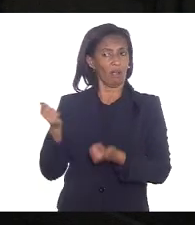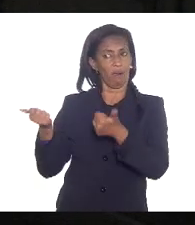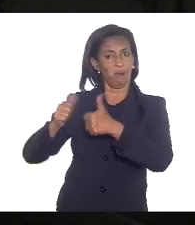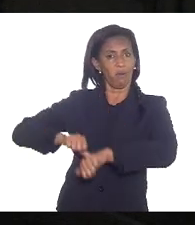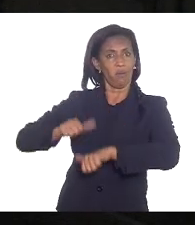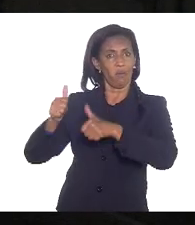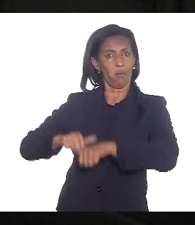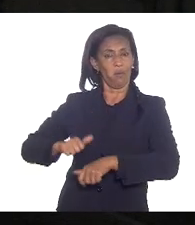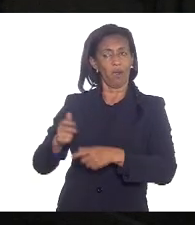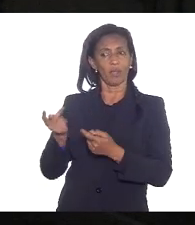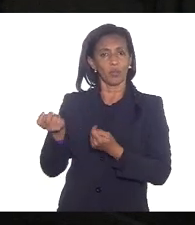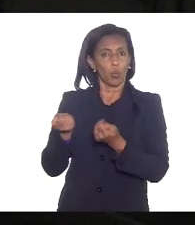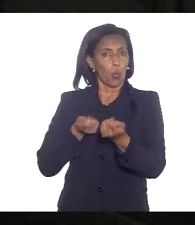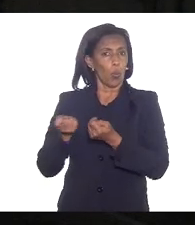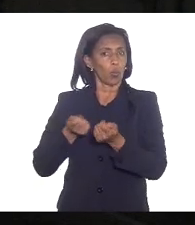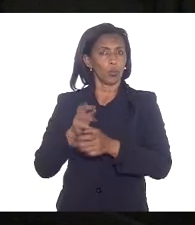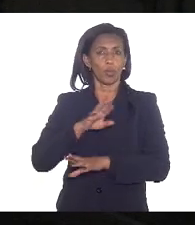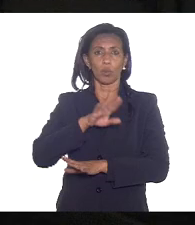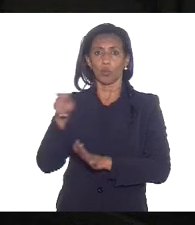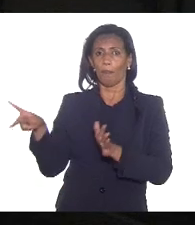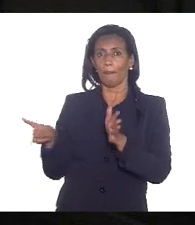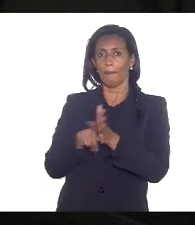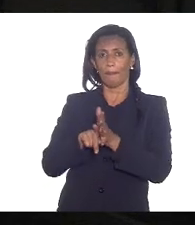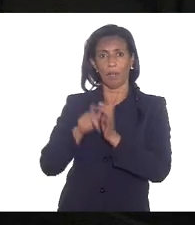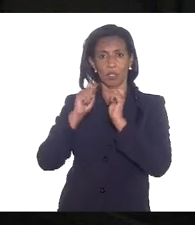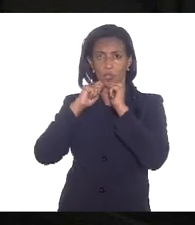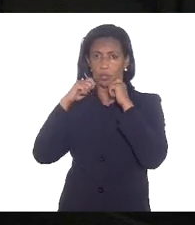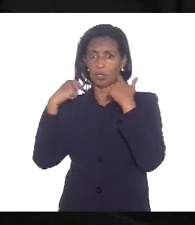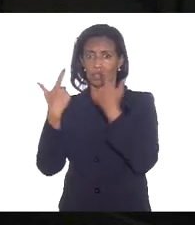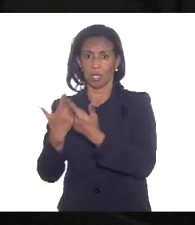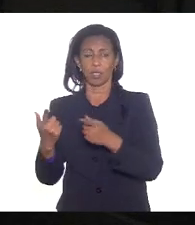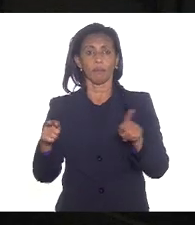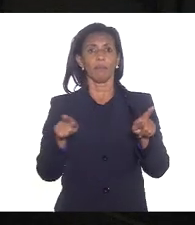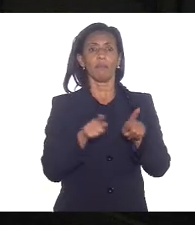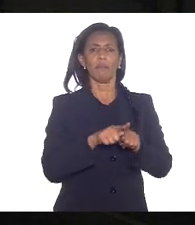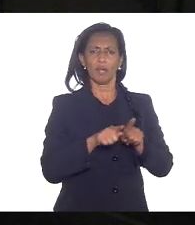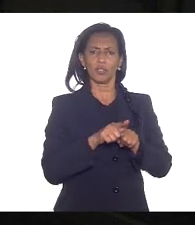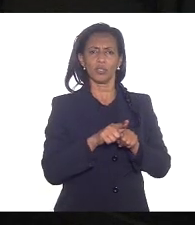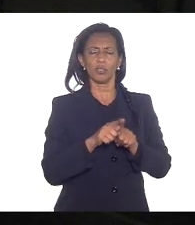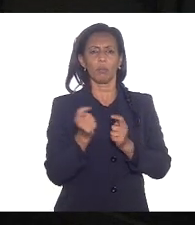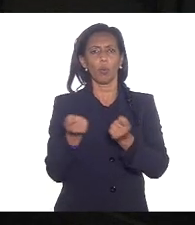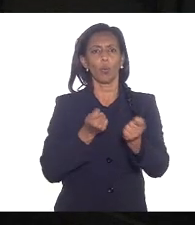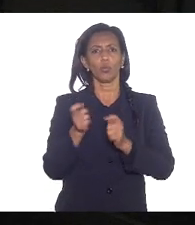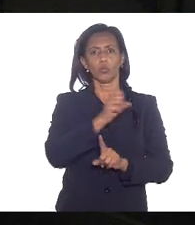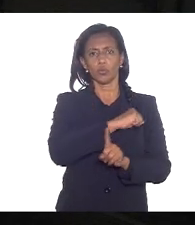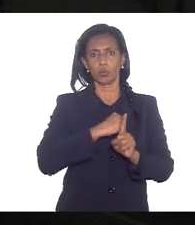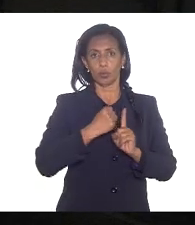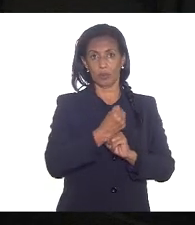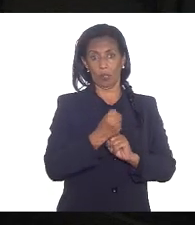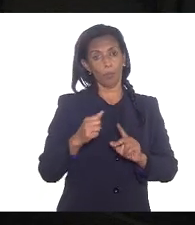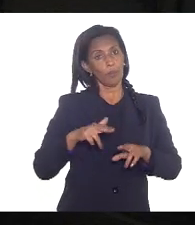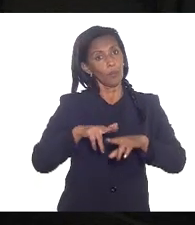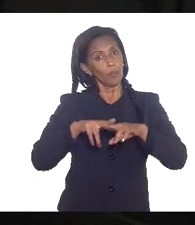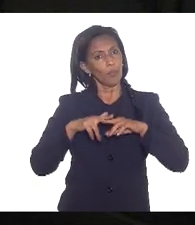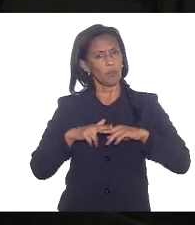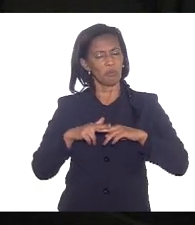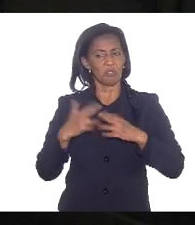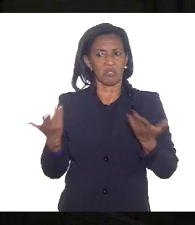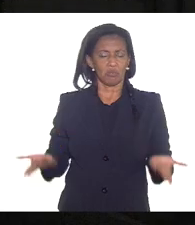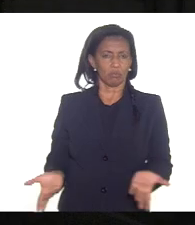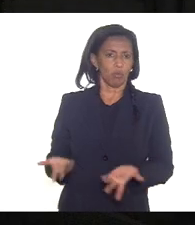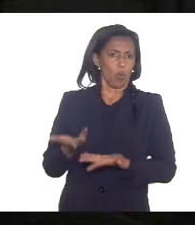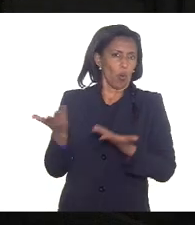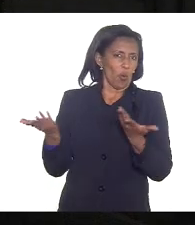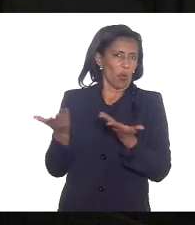análise o controle não só por par Oi Ju ativo mas também o controle social por isso não nos